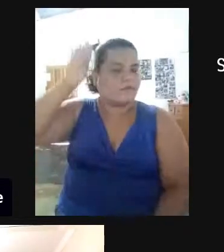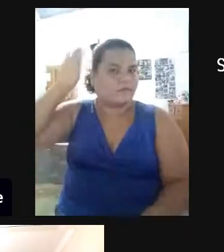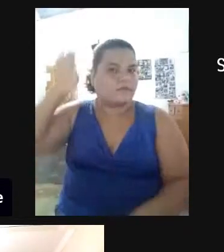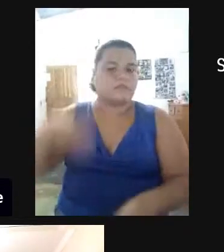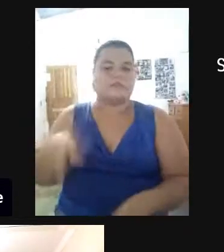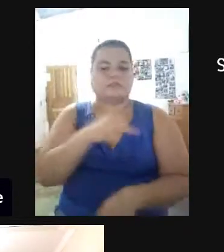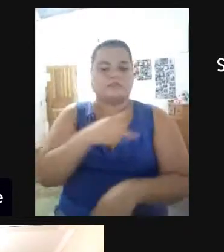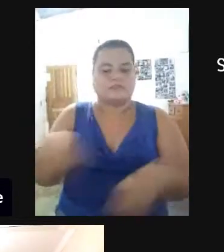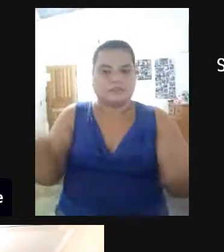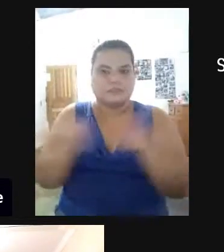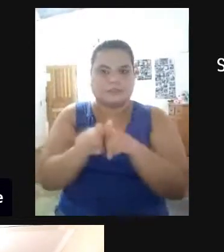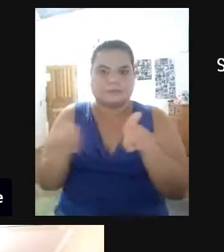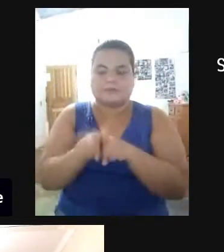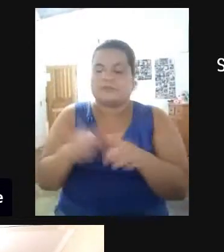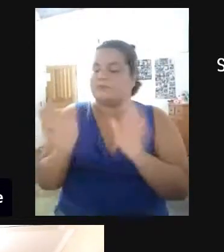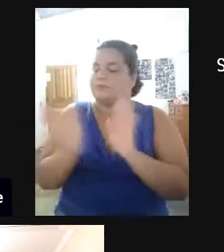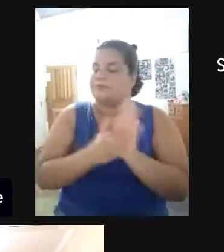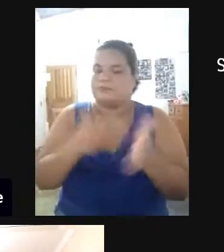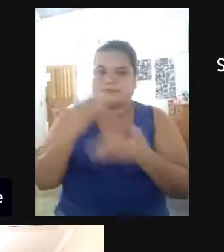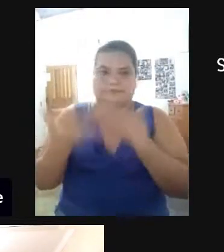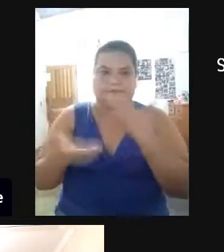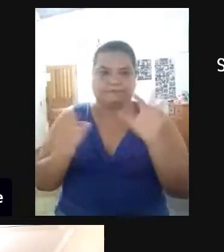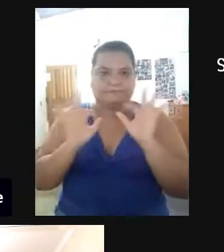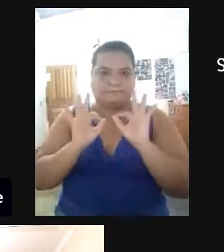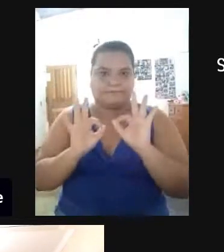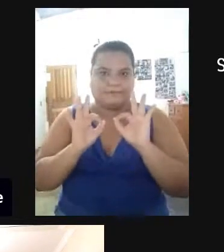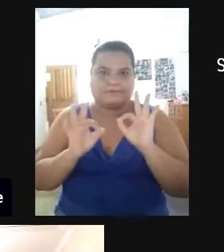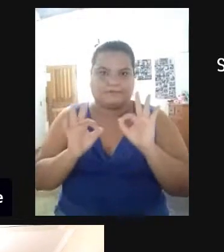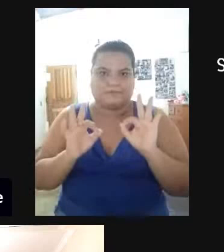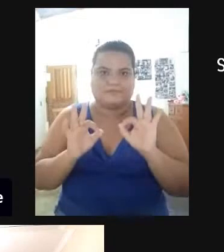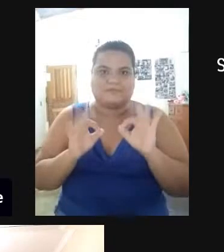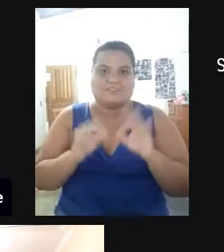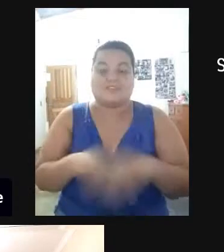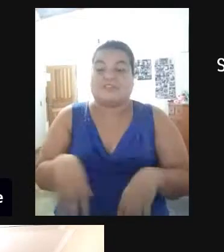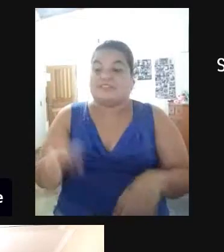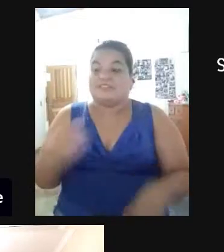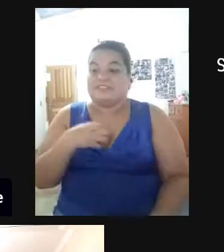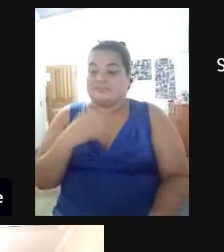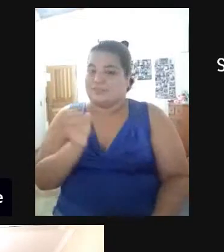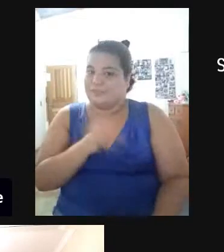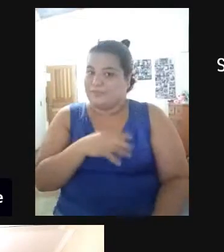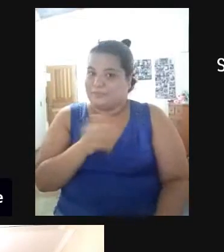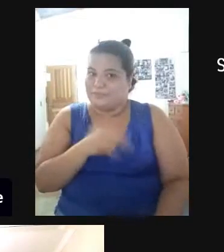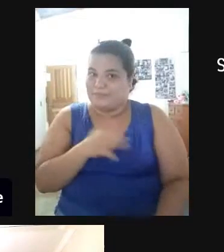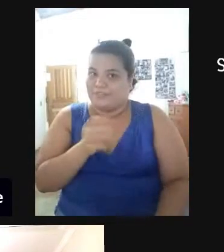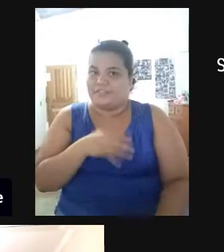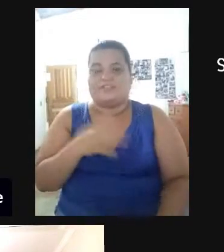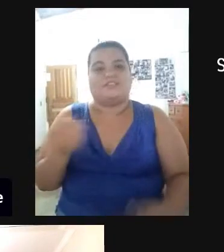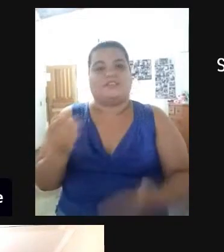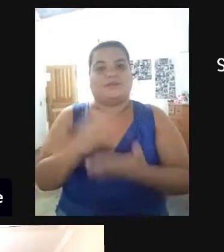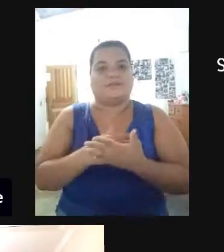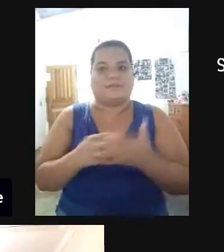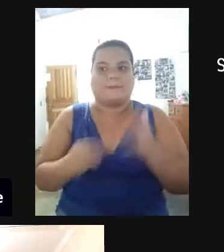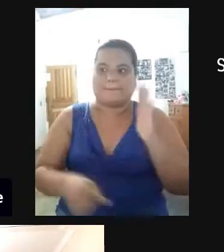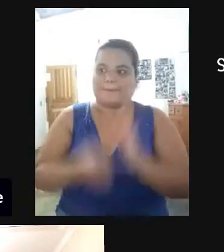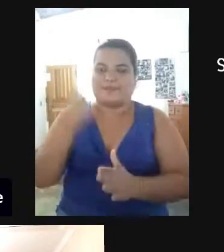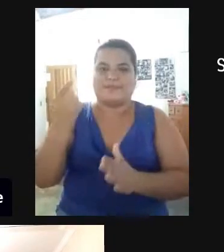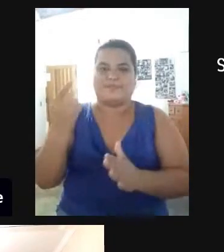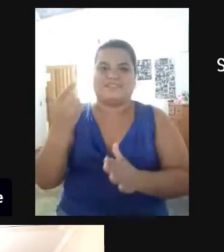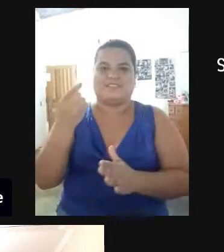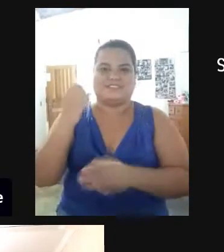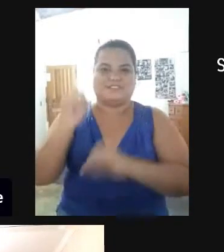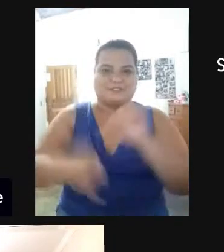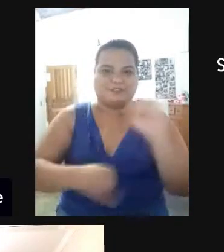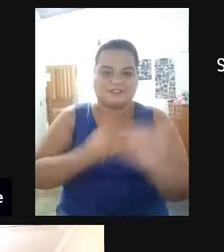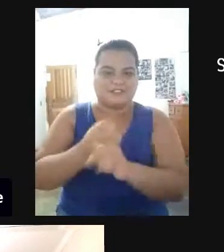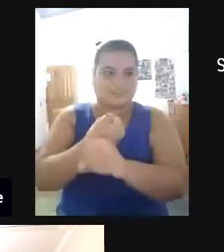foi brilhante, brilhante, brilhante. Estava todo mundo com medo por ser uma questão virtual,